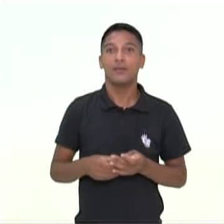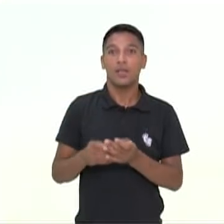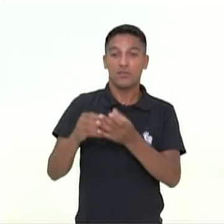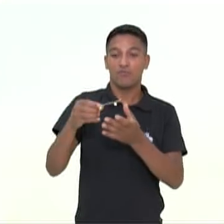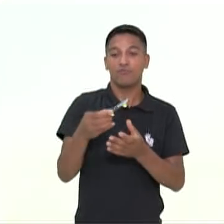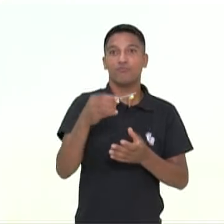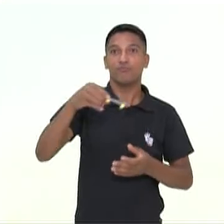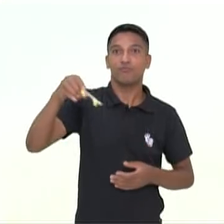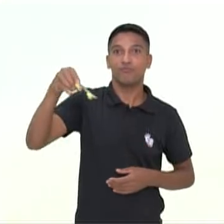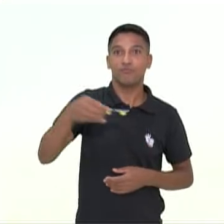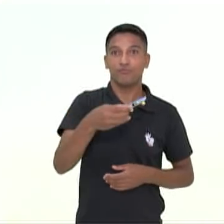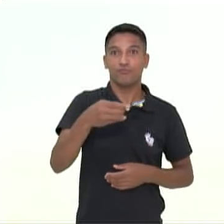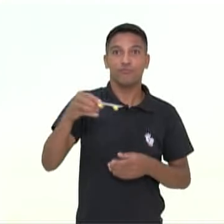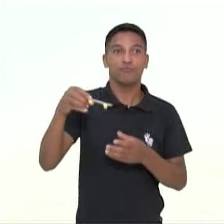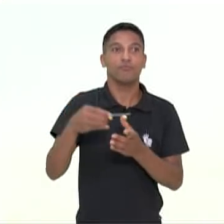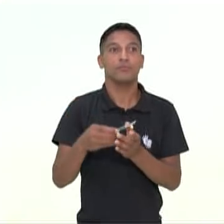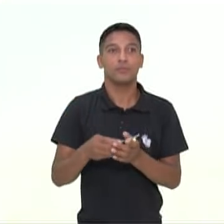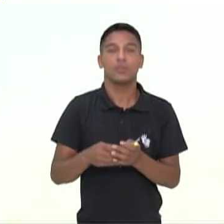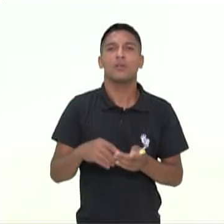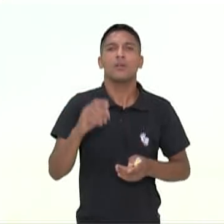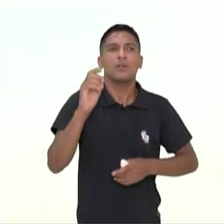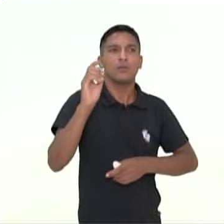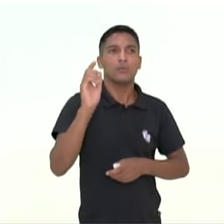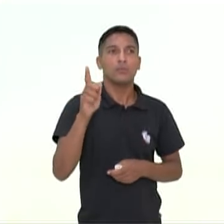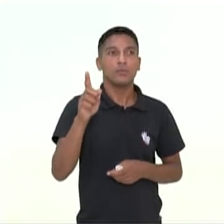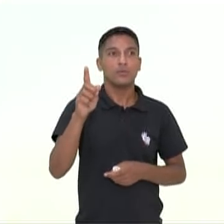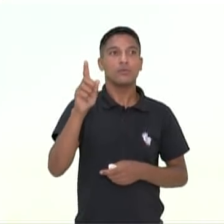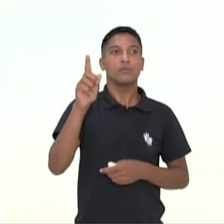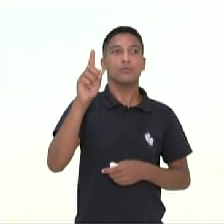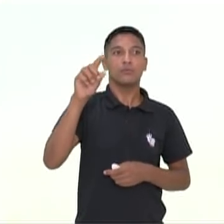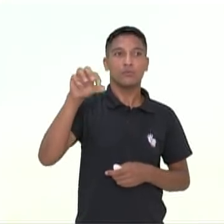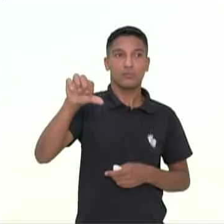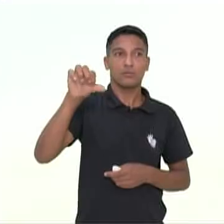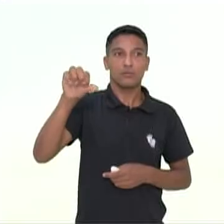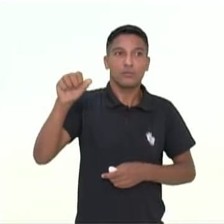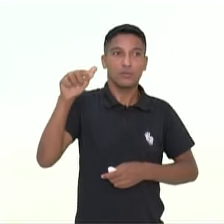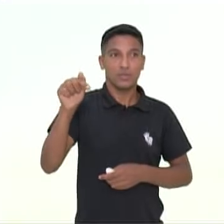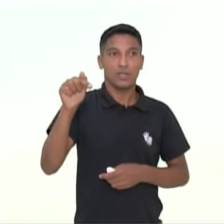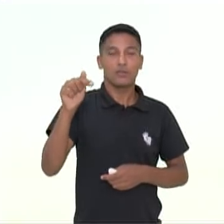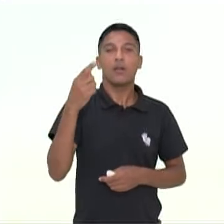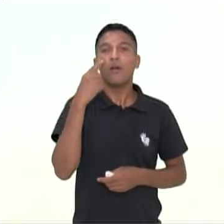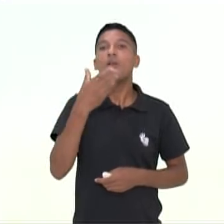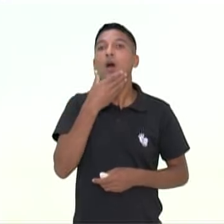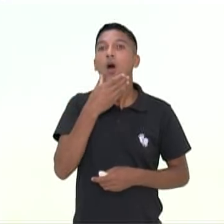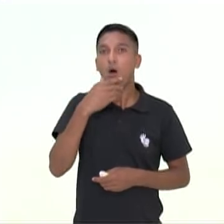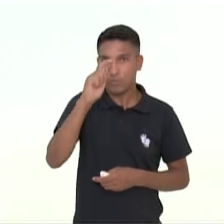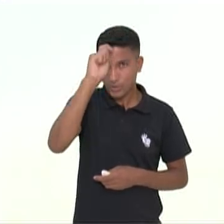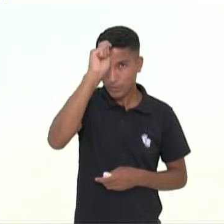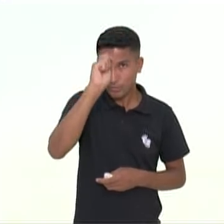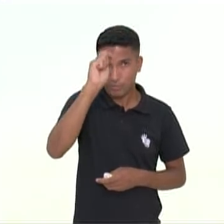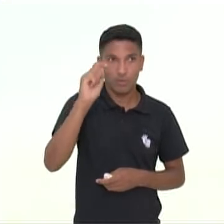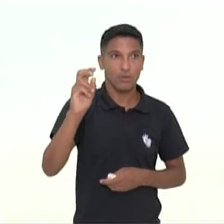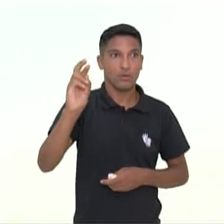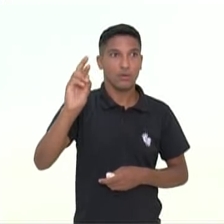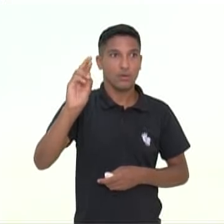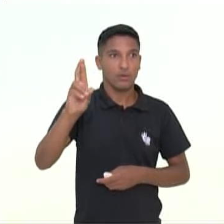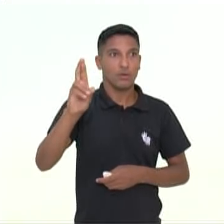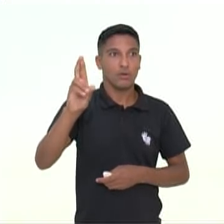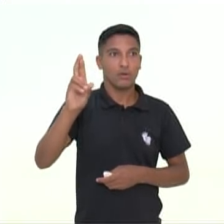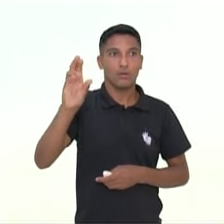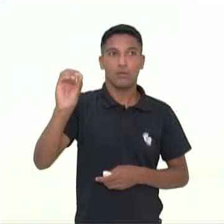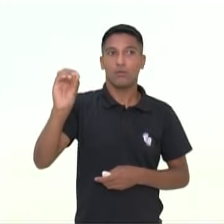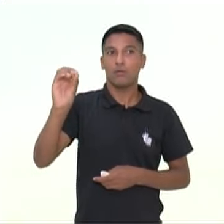1997, Robert Dean da Silva Burnquist, ou Bob Burnquist, foi eleito o